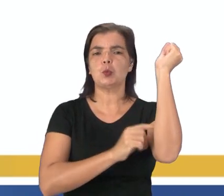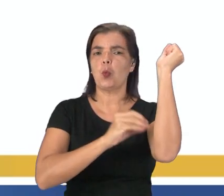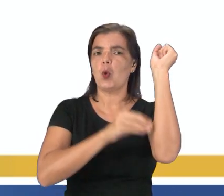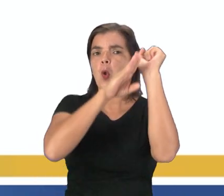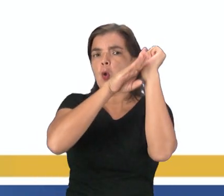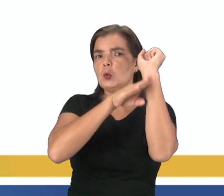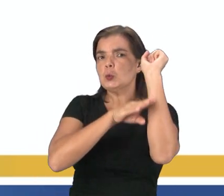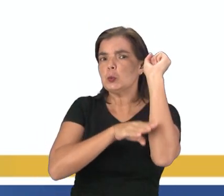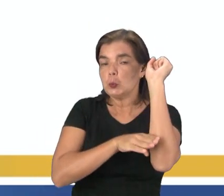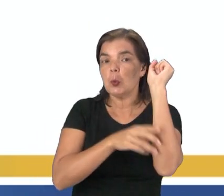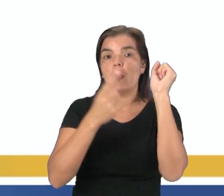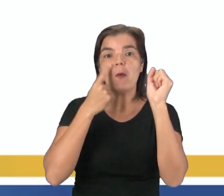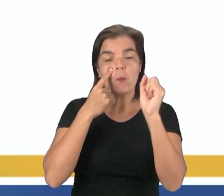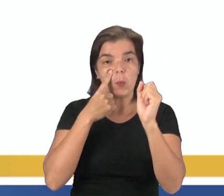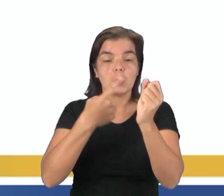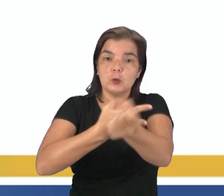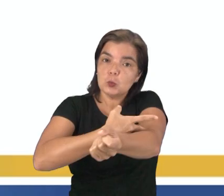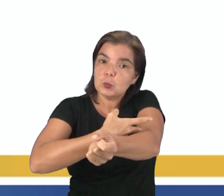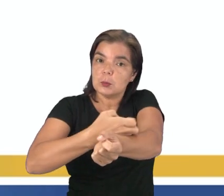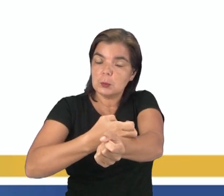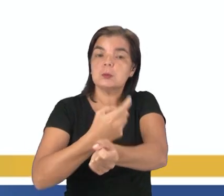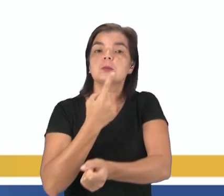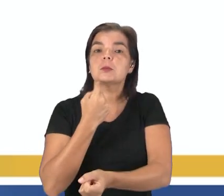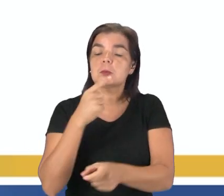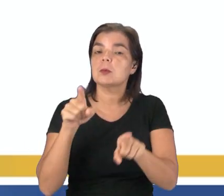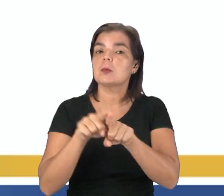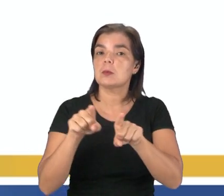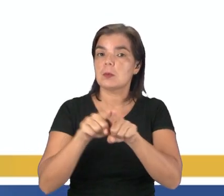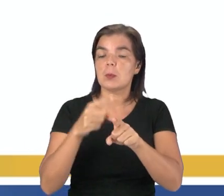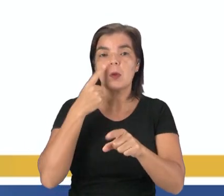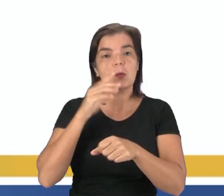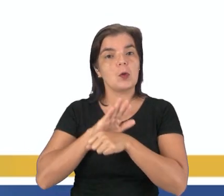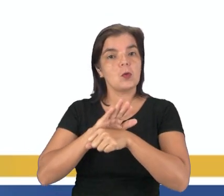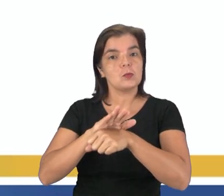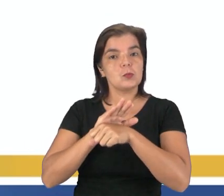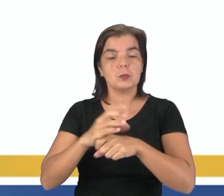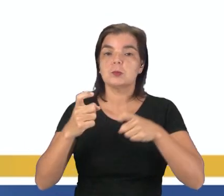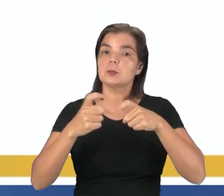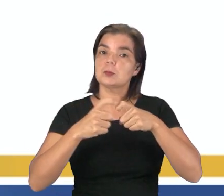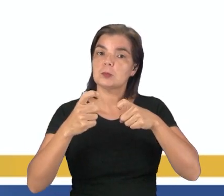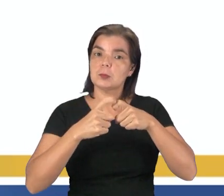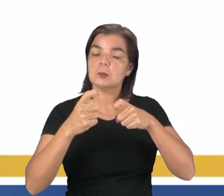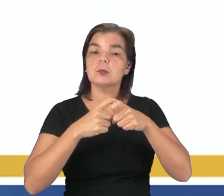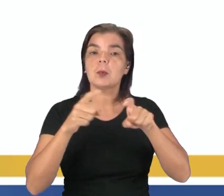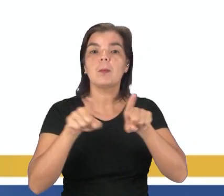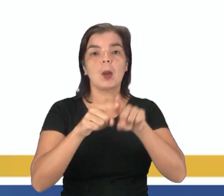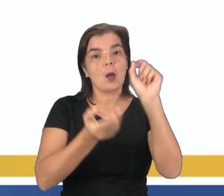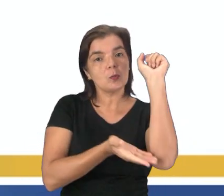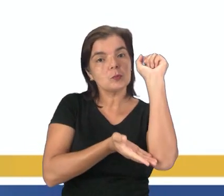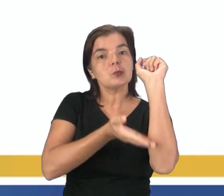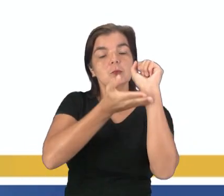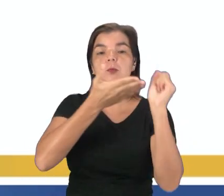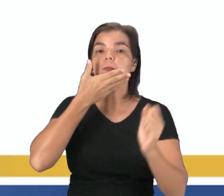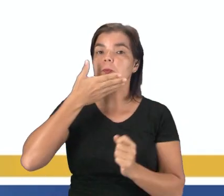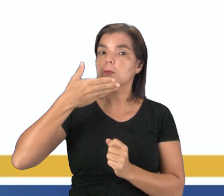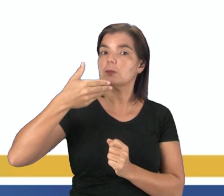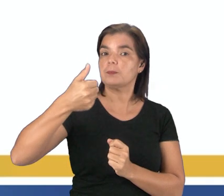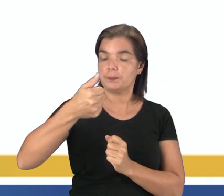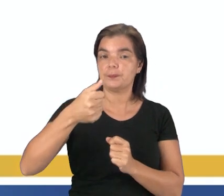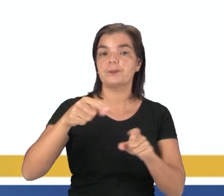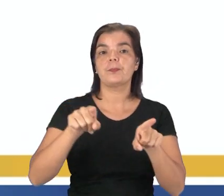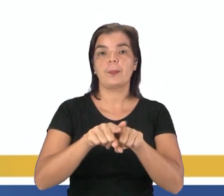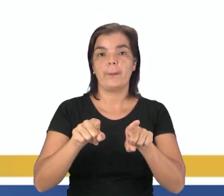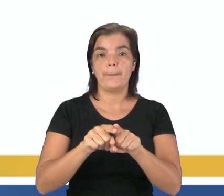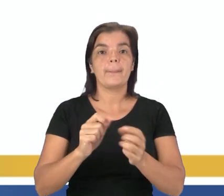que é possível detectar através de um exame de sangue, tem que ser feito até um acompanhamento, né, para ver se essas plaquetas elas melhoram, se elas sobem